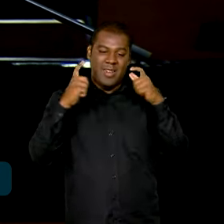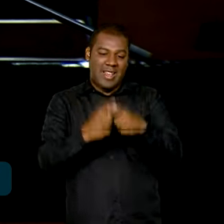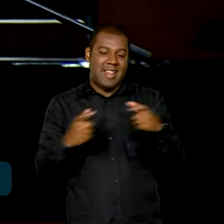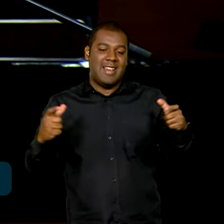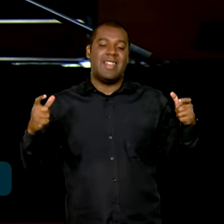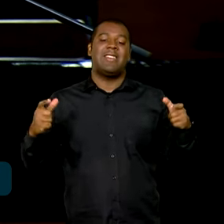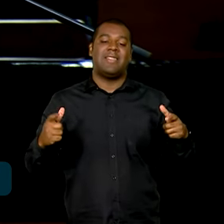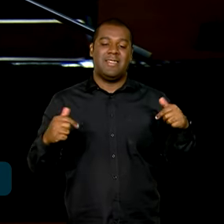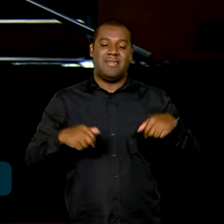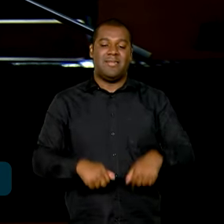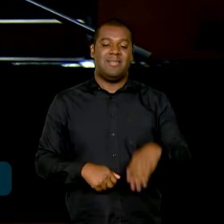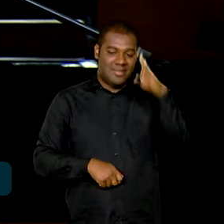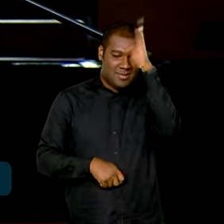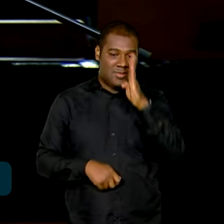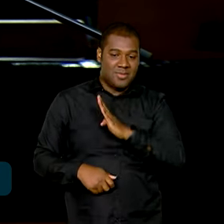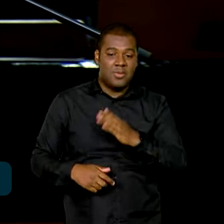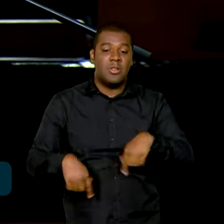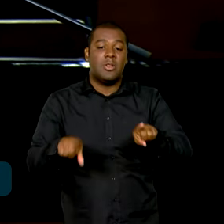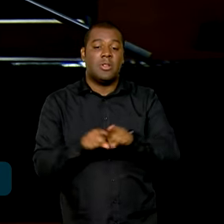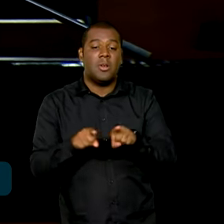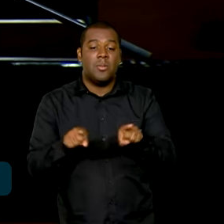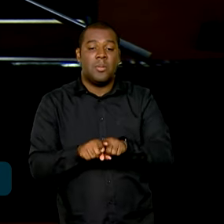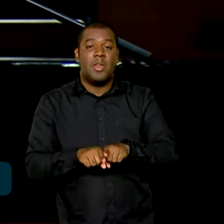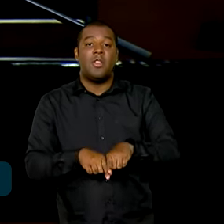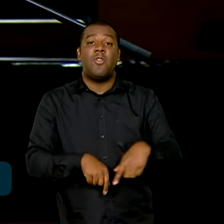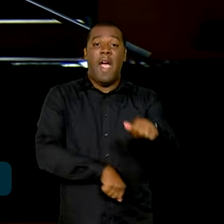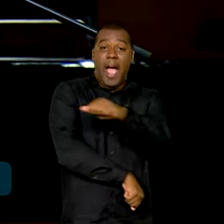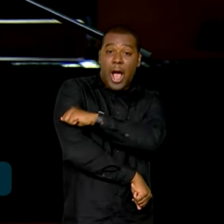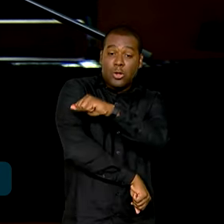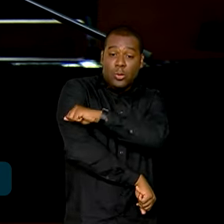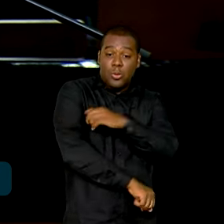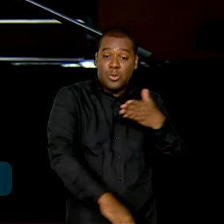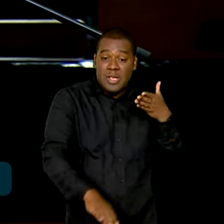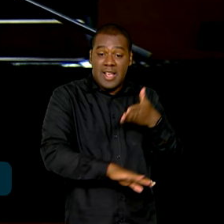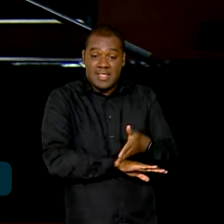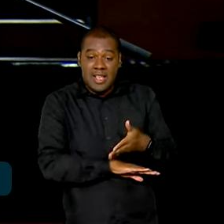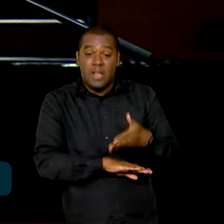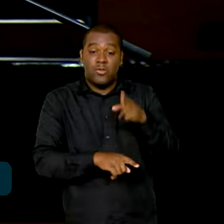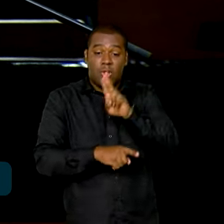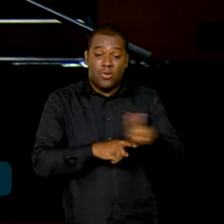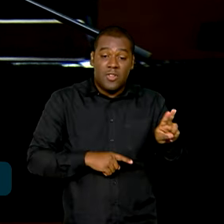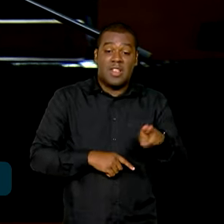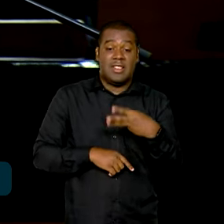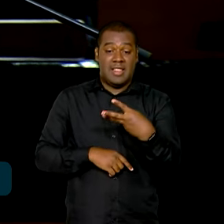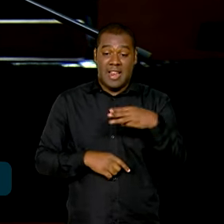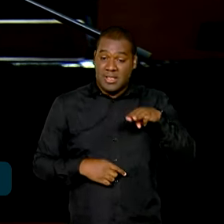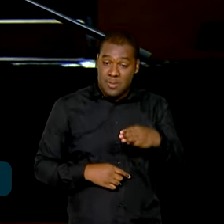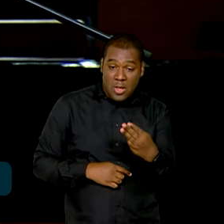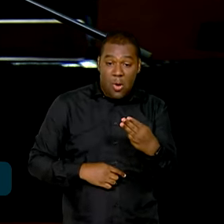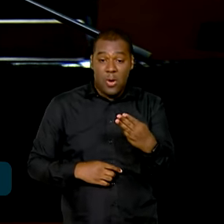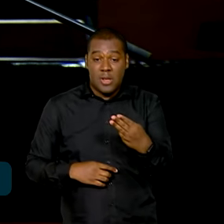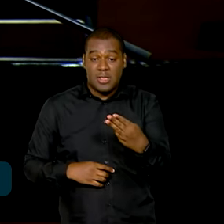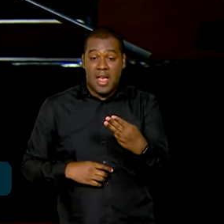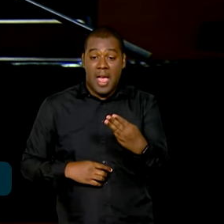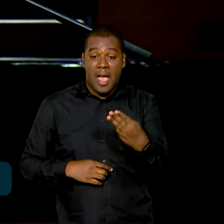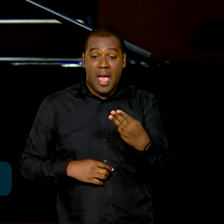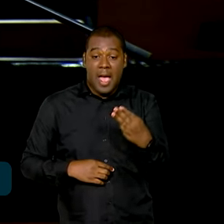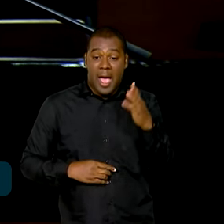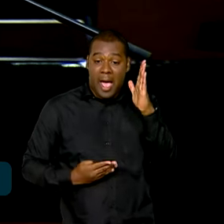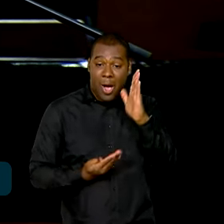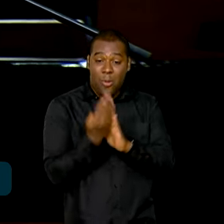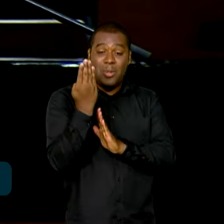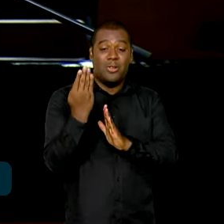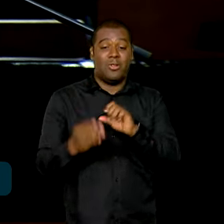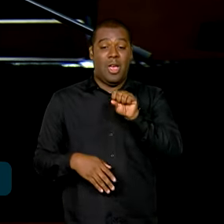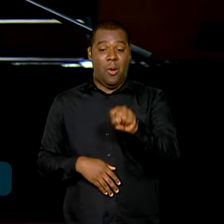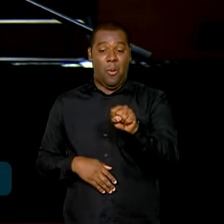interior do país. Aumentamos o número de estudantes universitários de 3 milhões e meio para 8 milhões. É muito